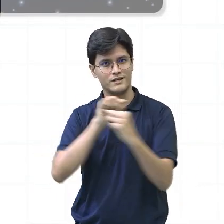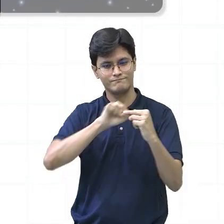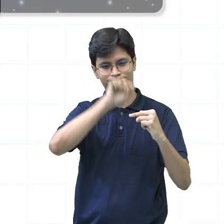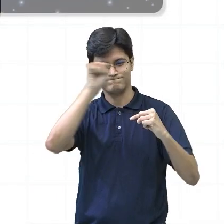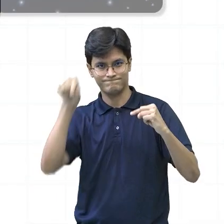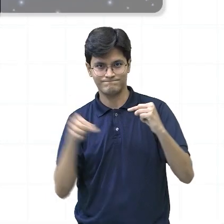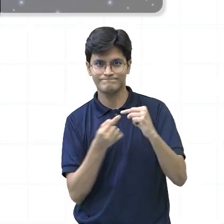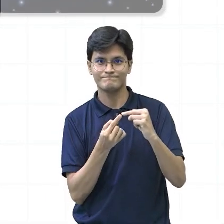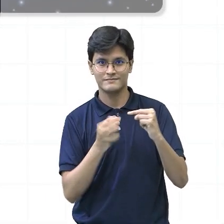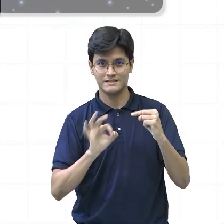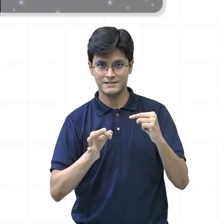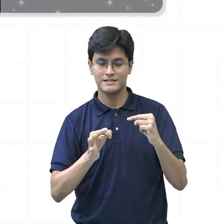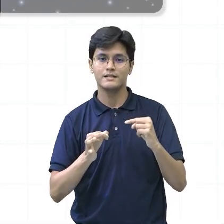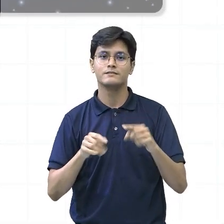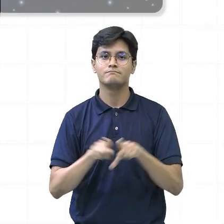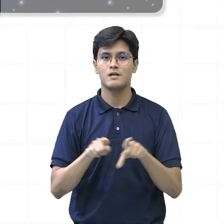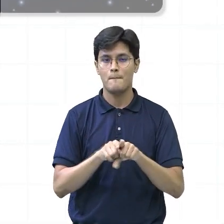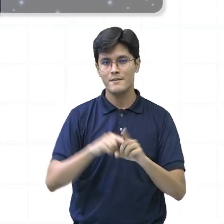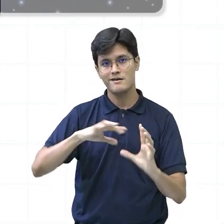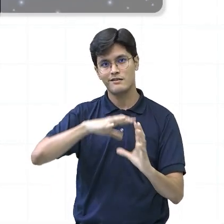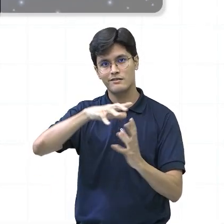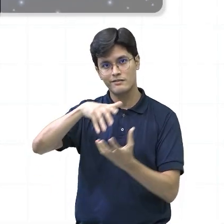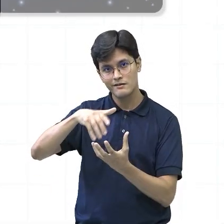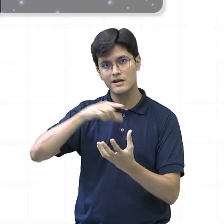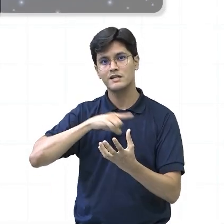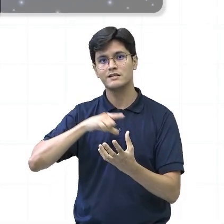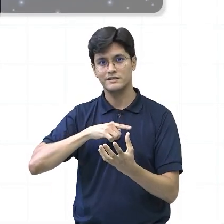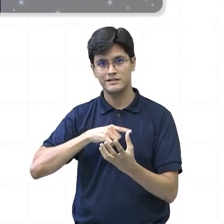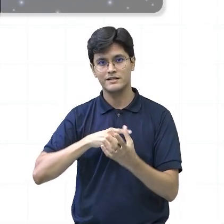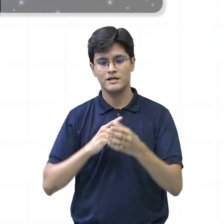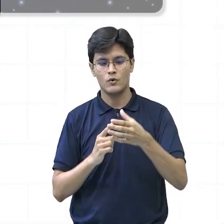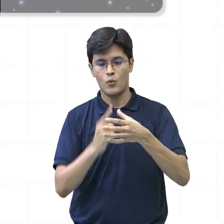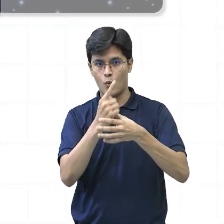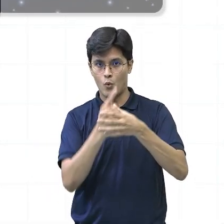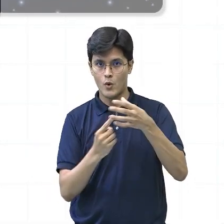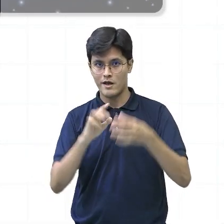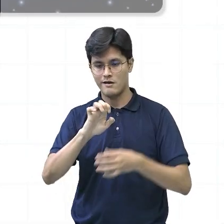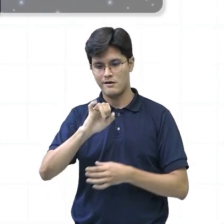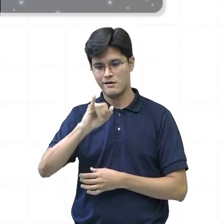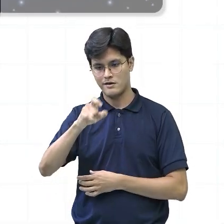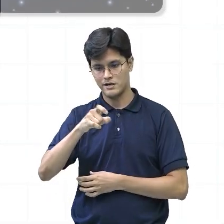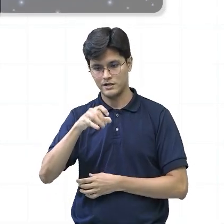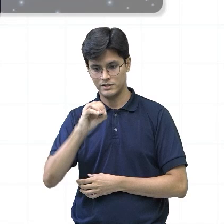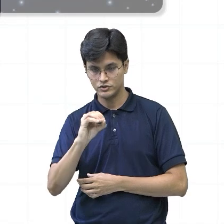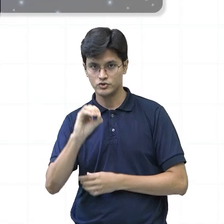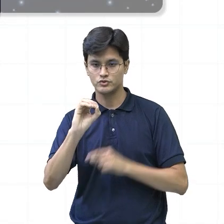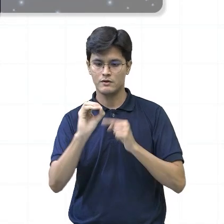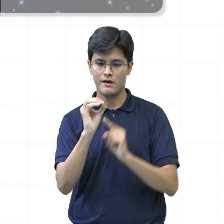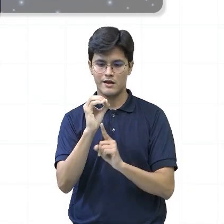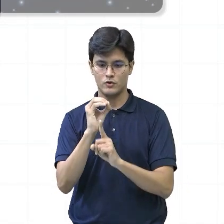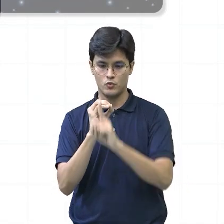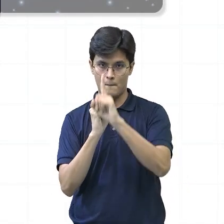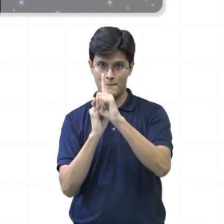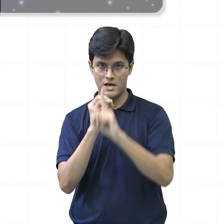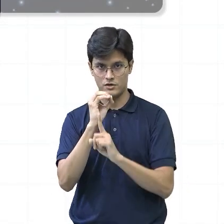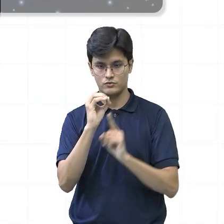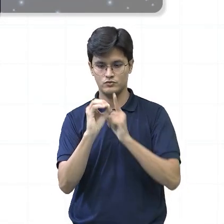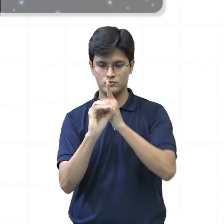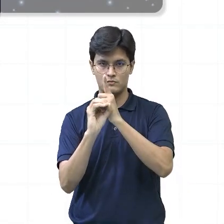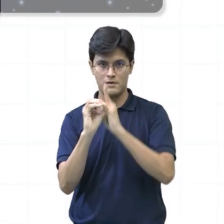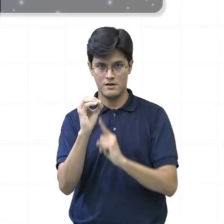ela tem um eixo imaginário, conhecido como eixo de rotação, ok? E esse eixo de rotação,